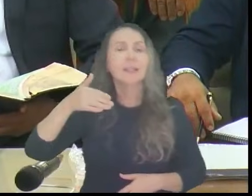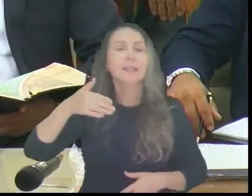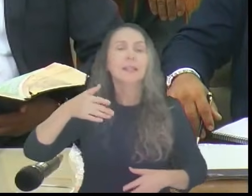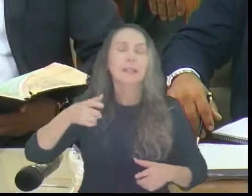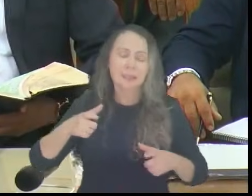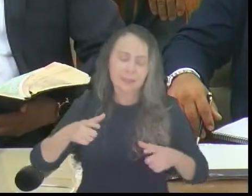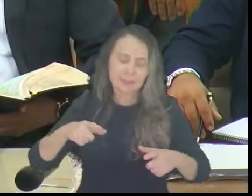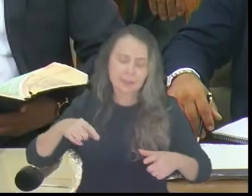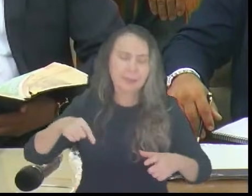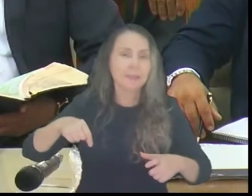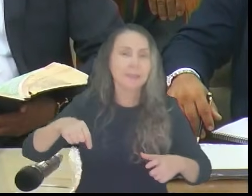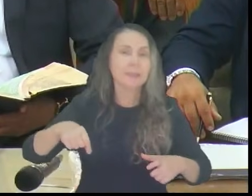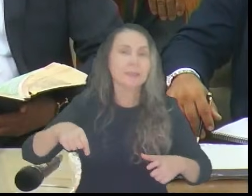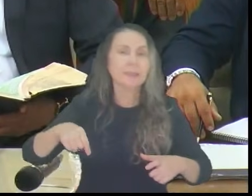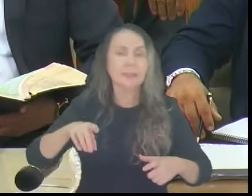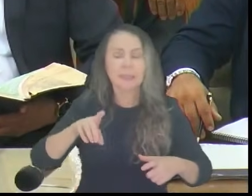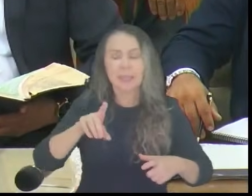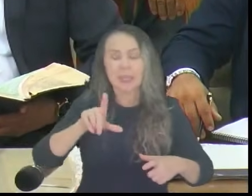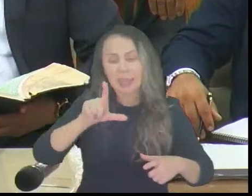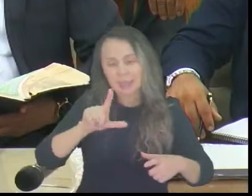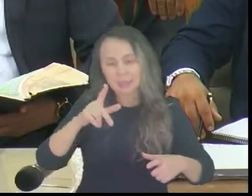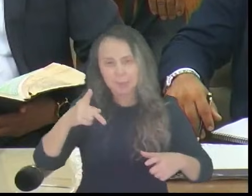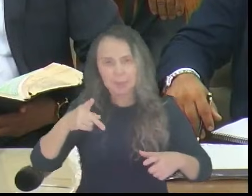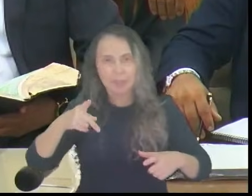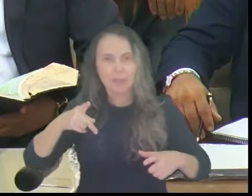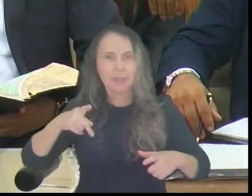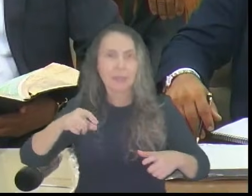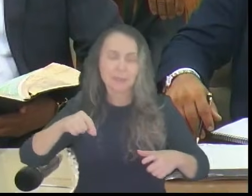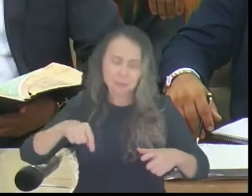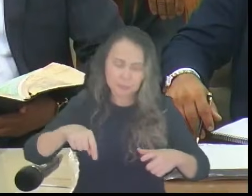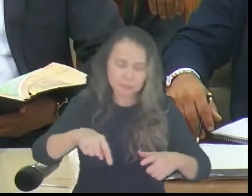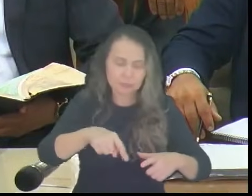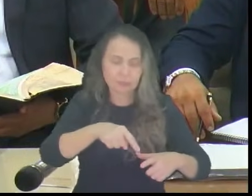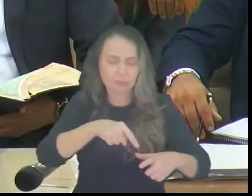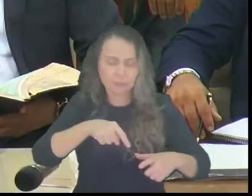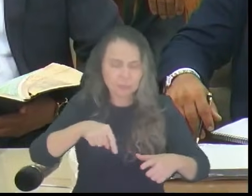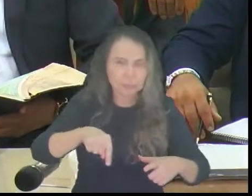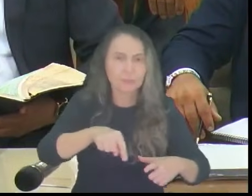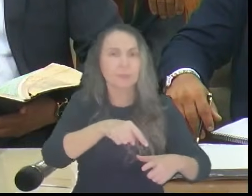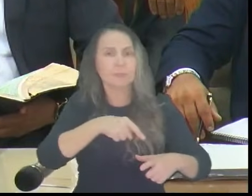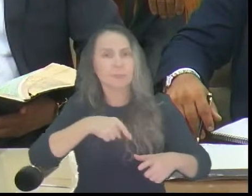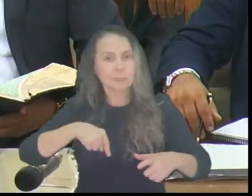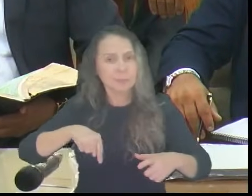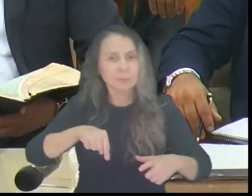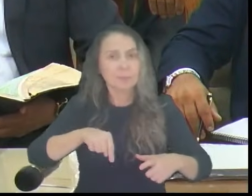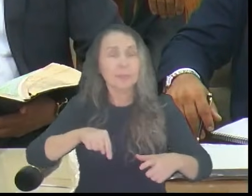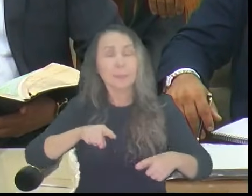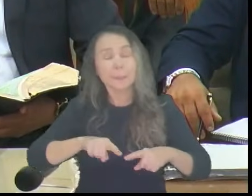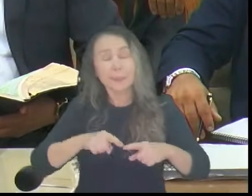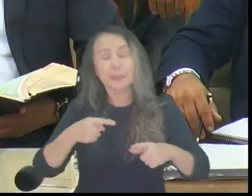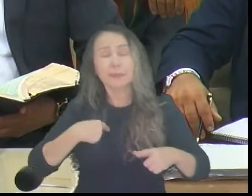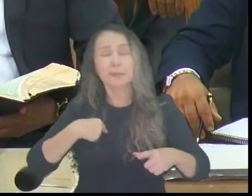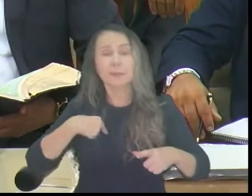agulha enganchava. Está com mais ou menos umas 4 semanas que o meu LP